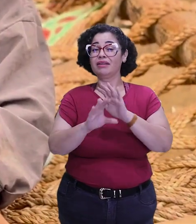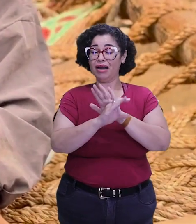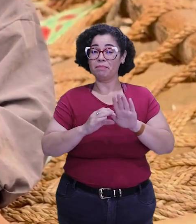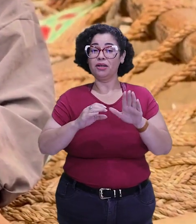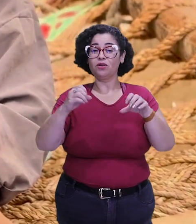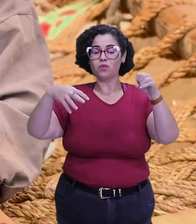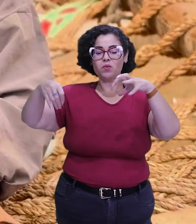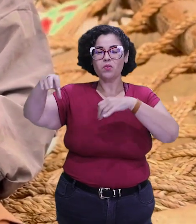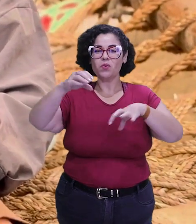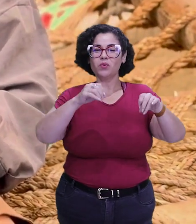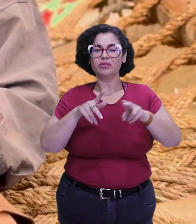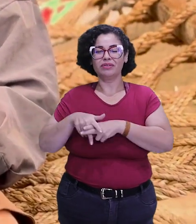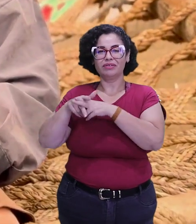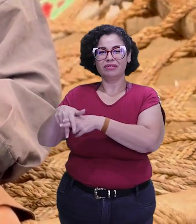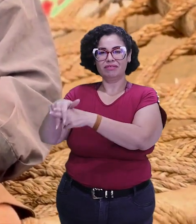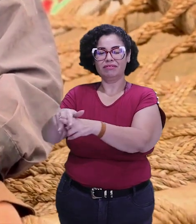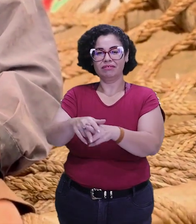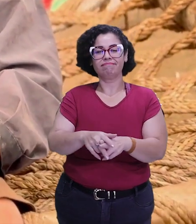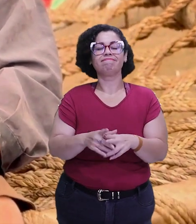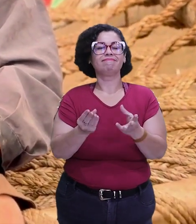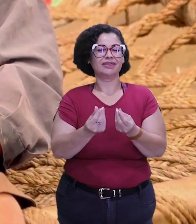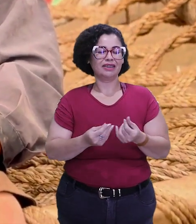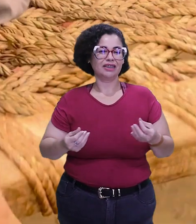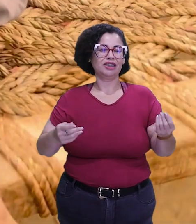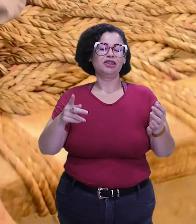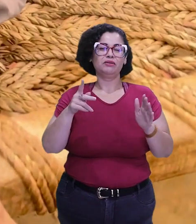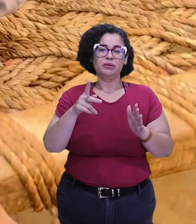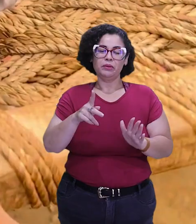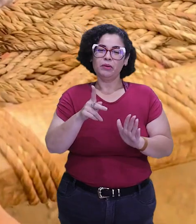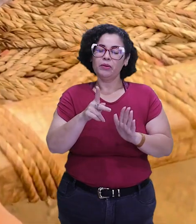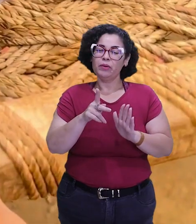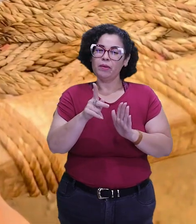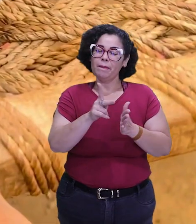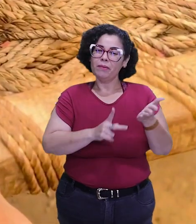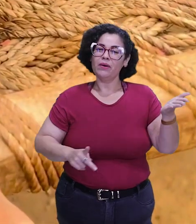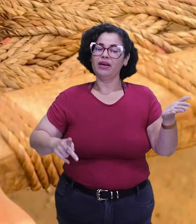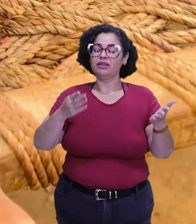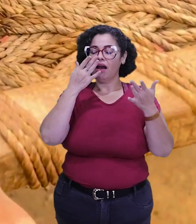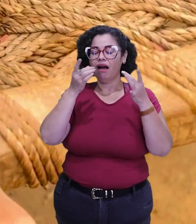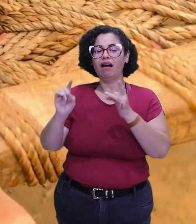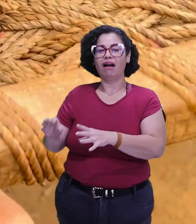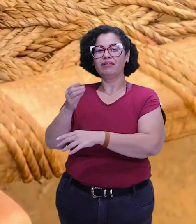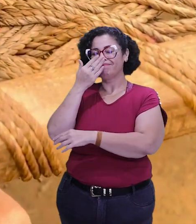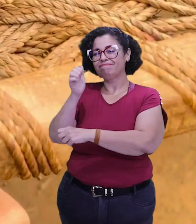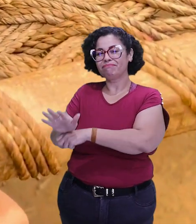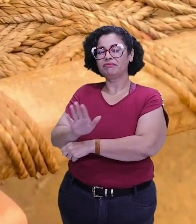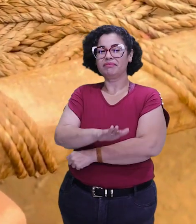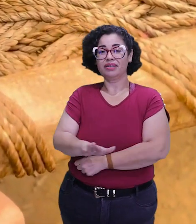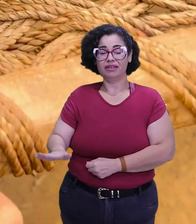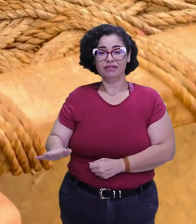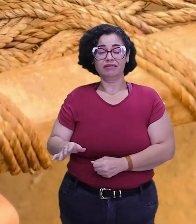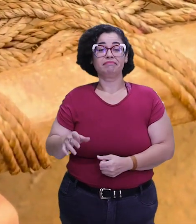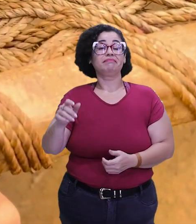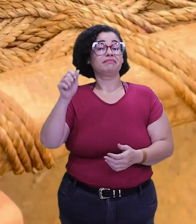do Carrossel é um retrato sensível, poético e profundo do abandono infantil. Jorge Amado denuncia com